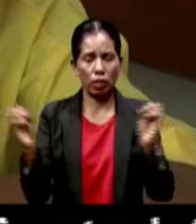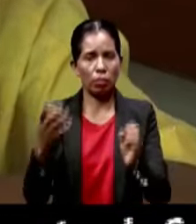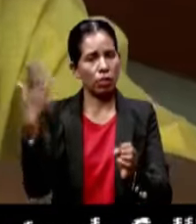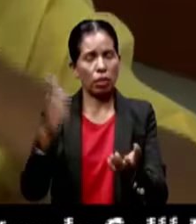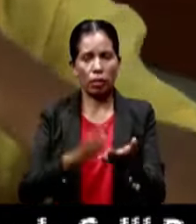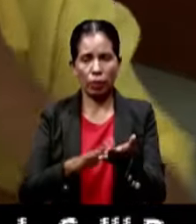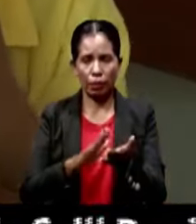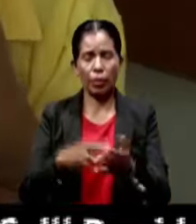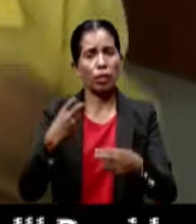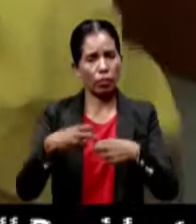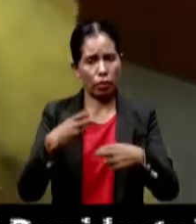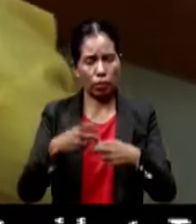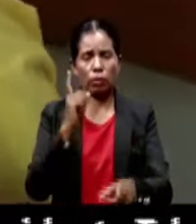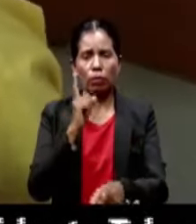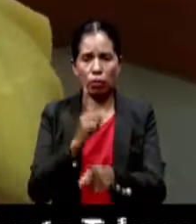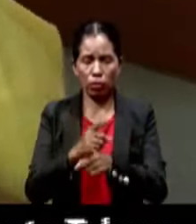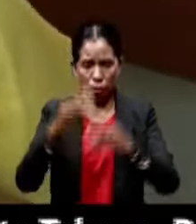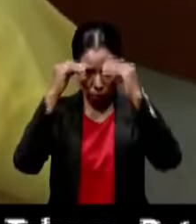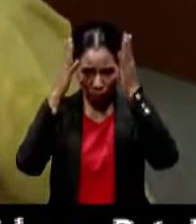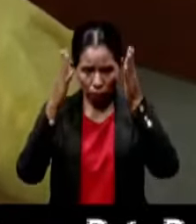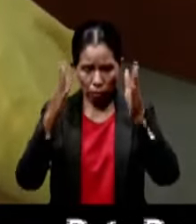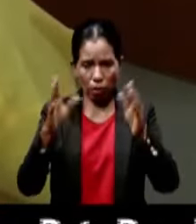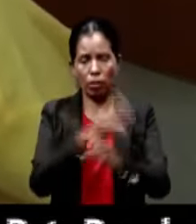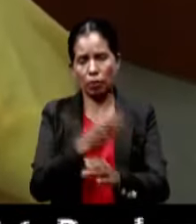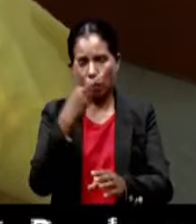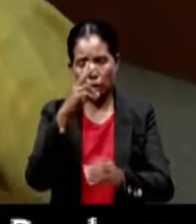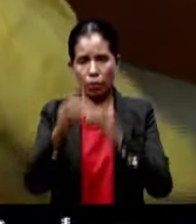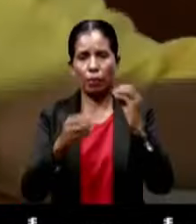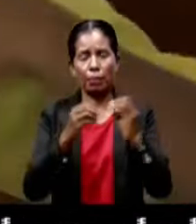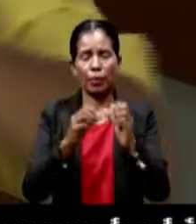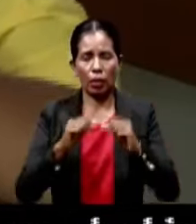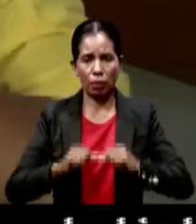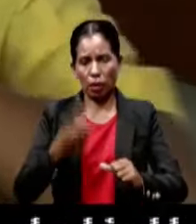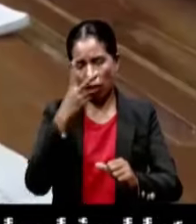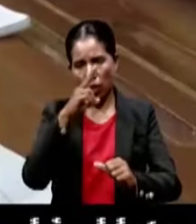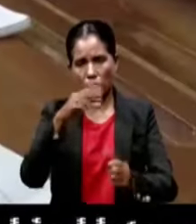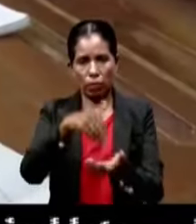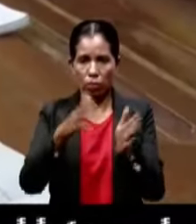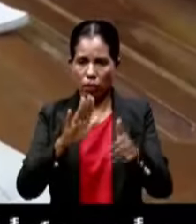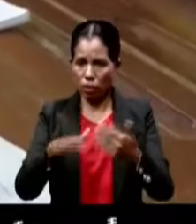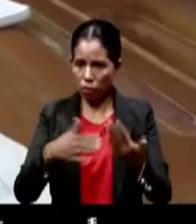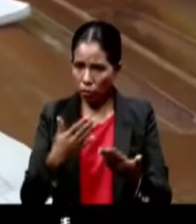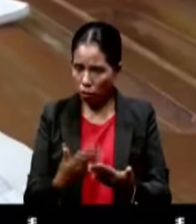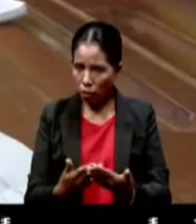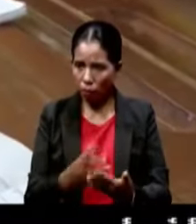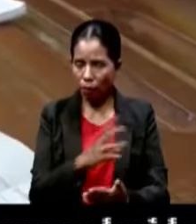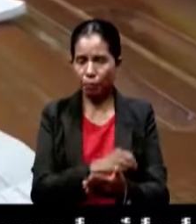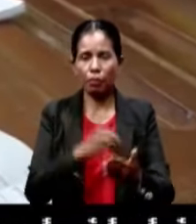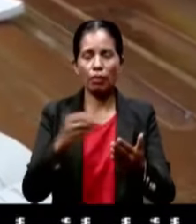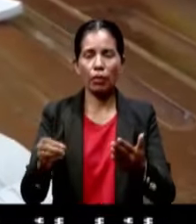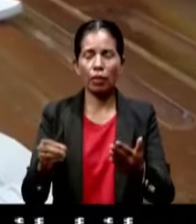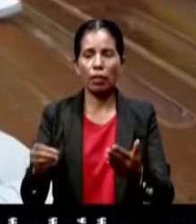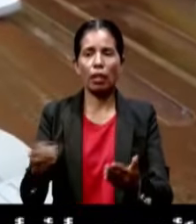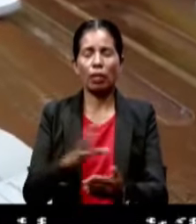escola. Ne dificulta teves a professora tu bela ia controlo ira máximo no bela controla o teu estudante sira. O carga horário